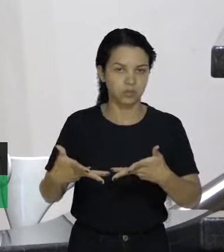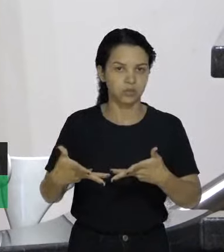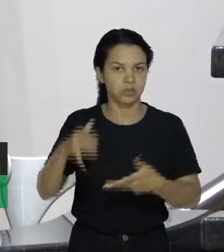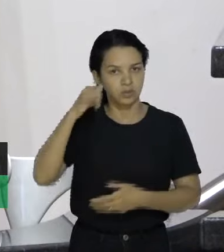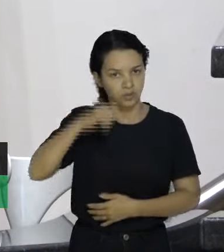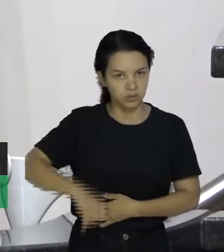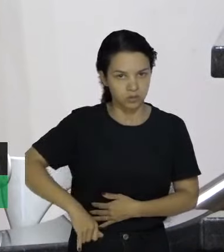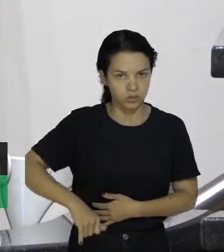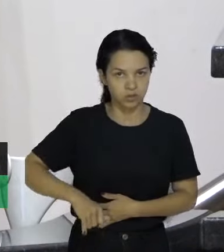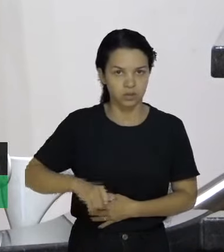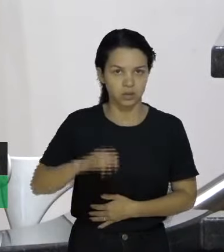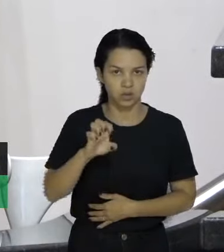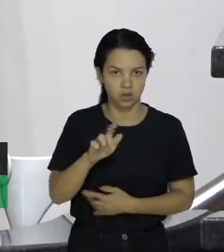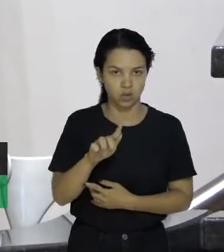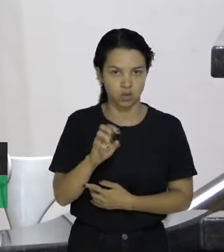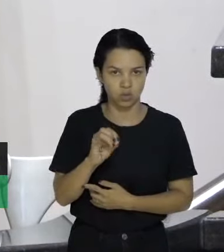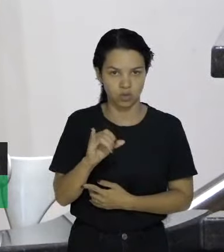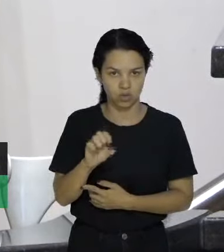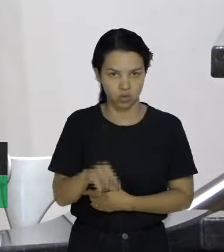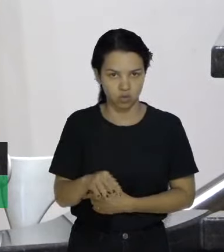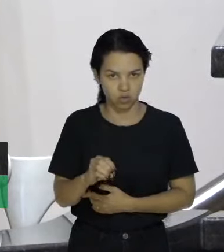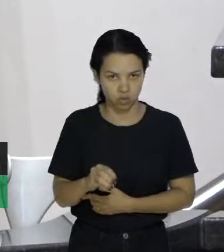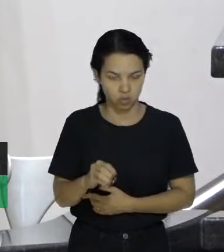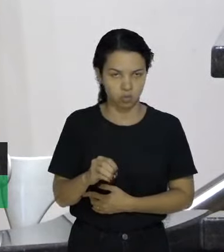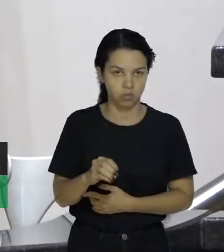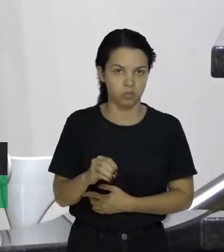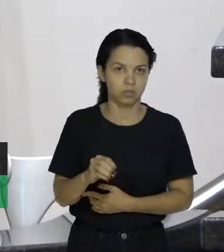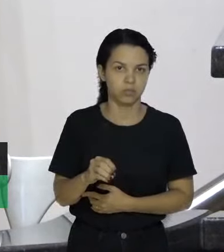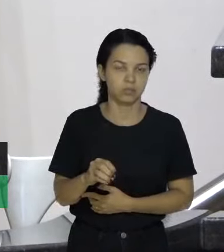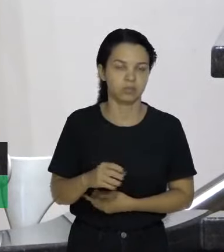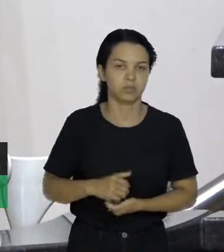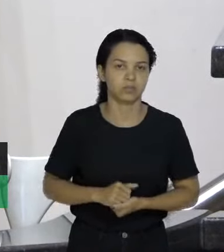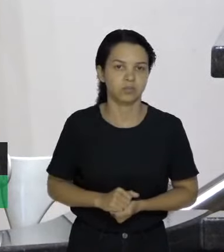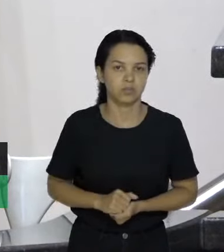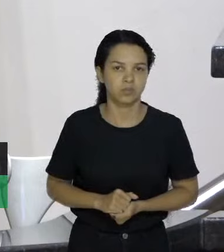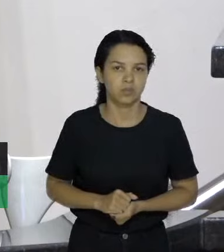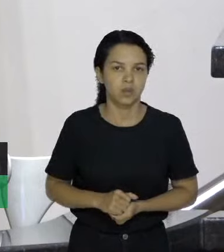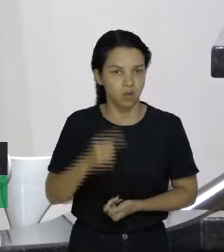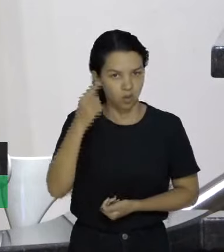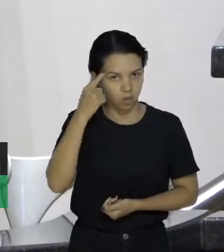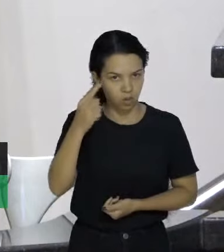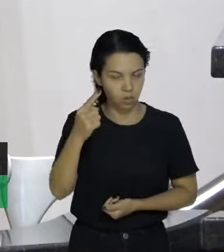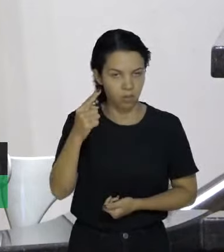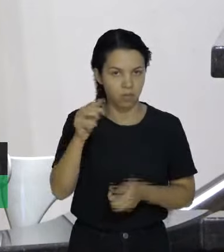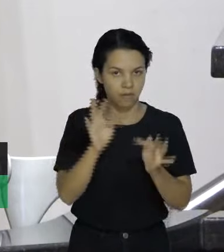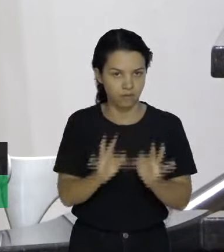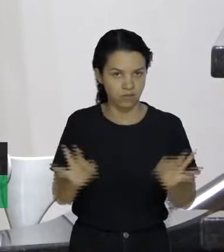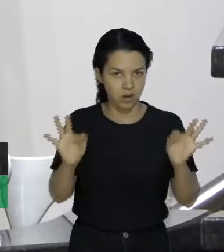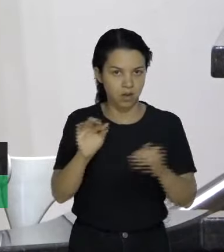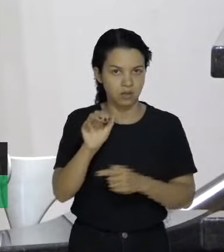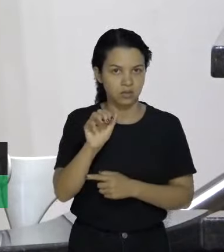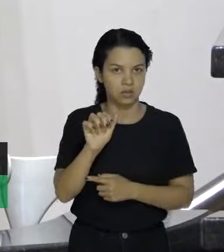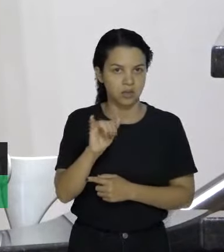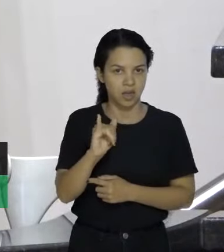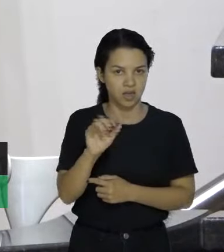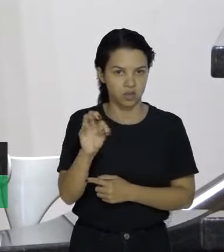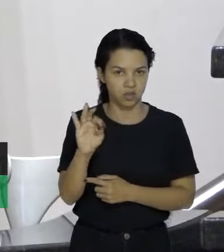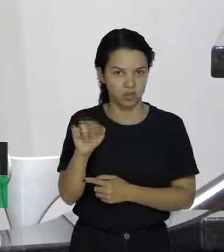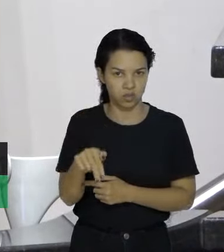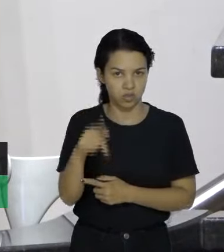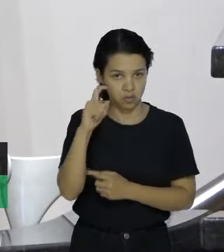biológico e orgânico dos indivíduos eu lembro uma frase de Einstein que diz que difícil não é